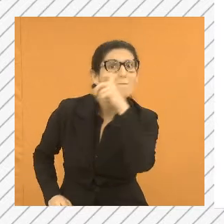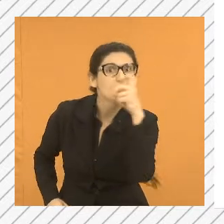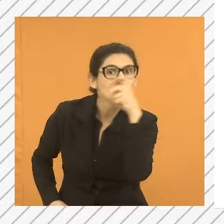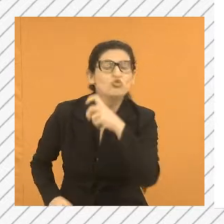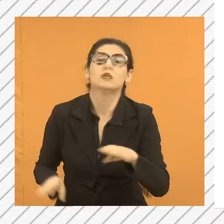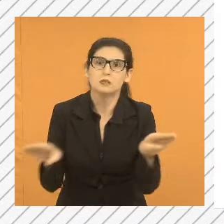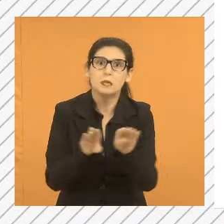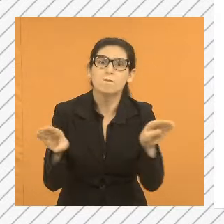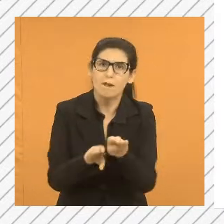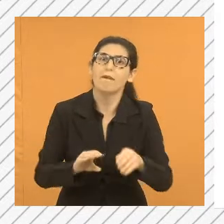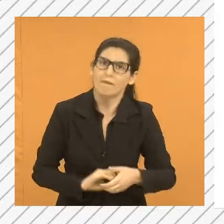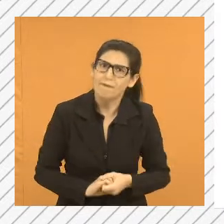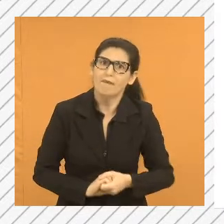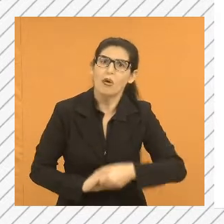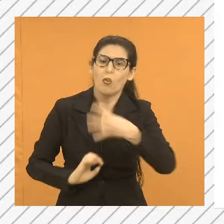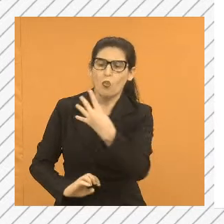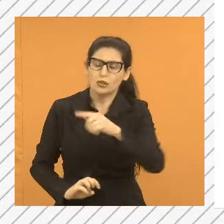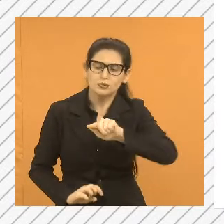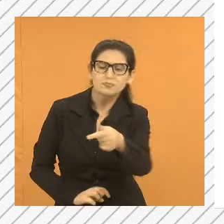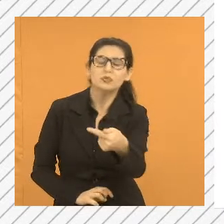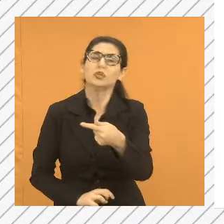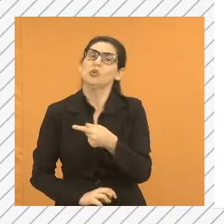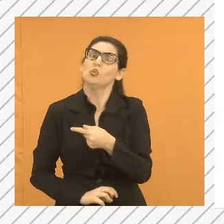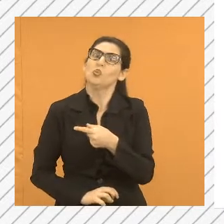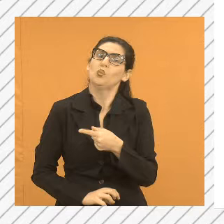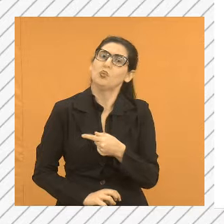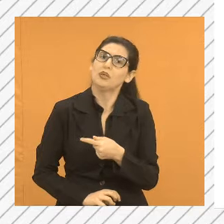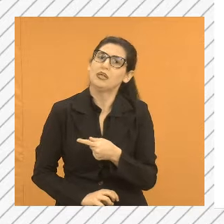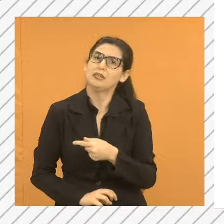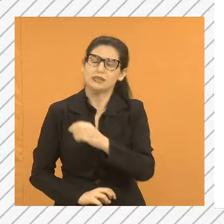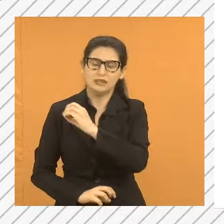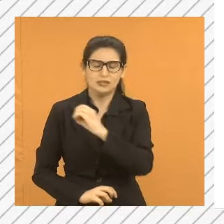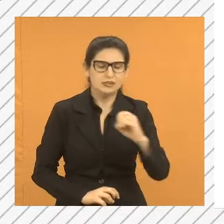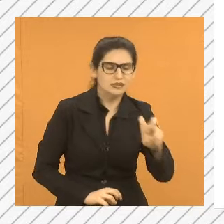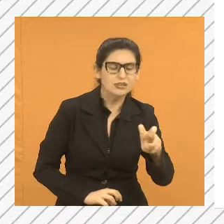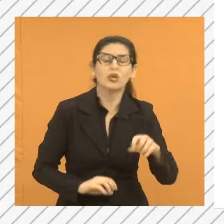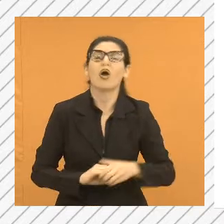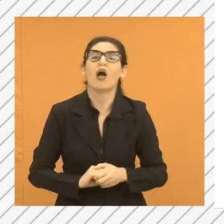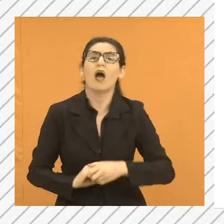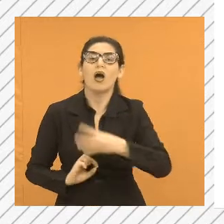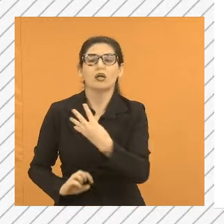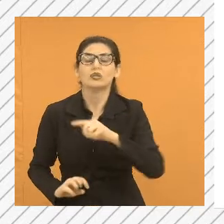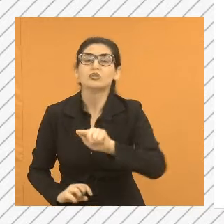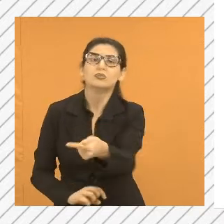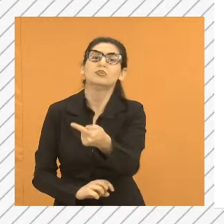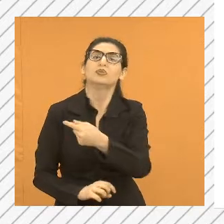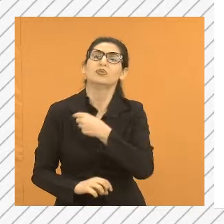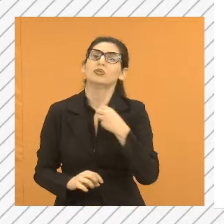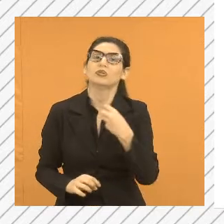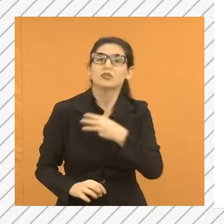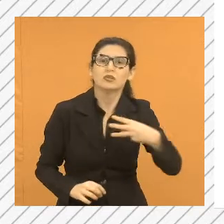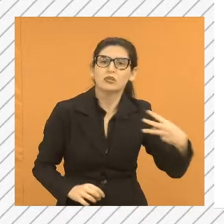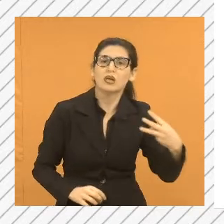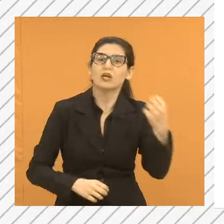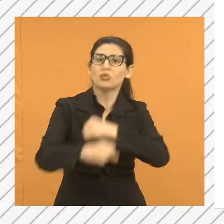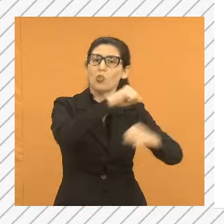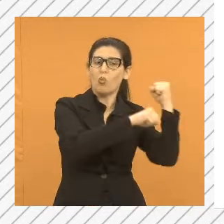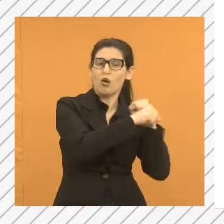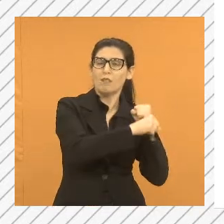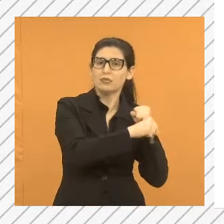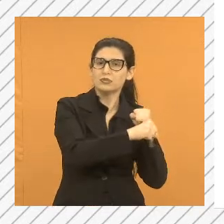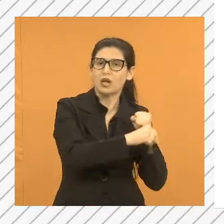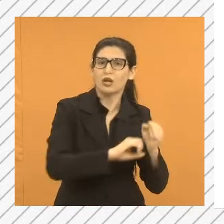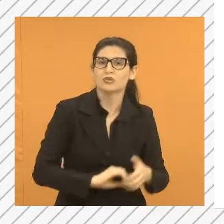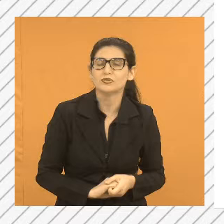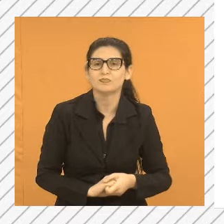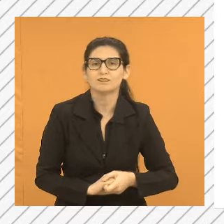isso, tivemos 4.005 chamadas, contra 14.283 do ano passado. Mais uma vez,